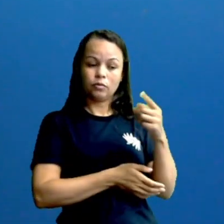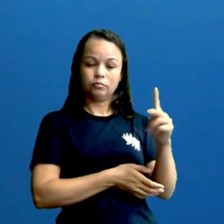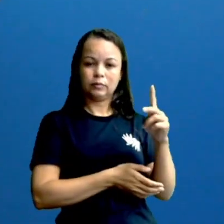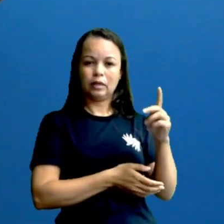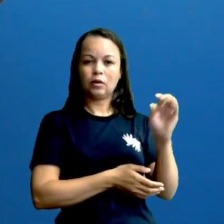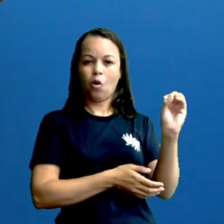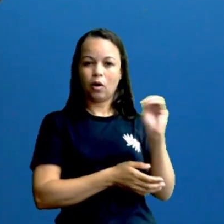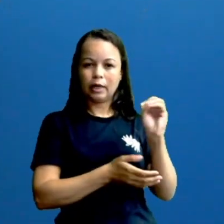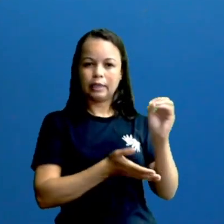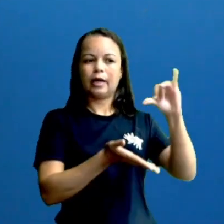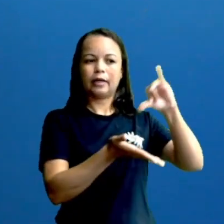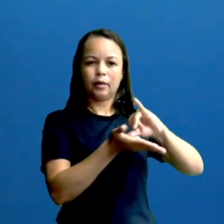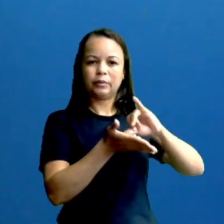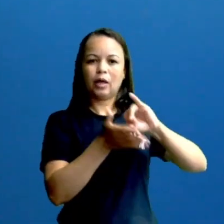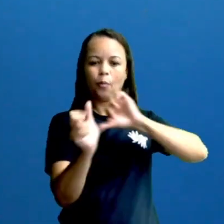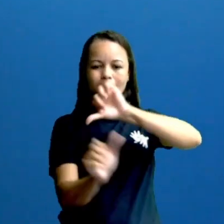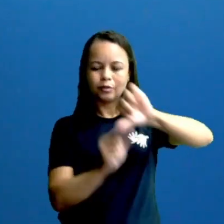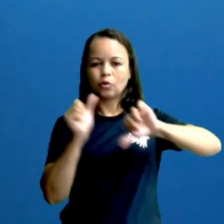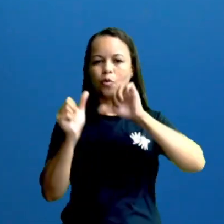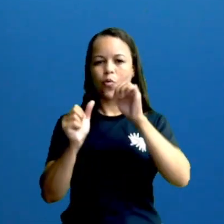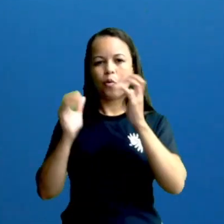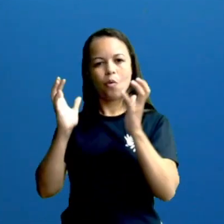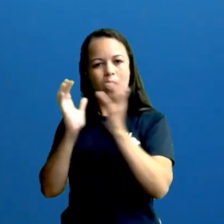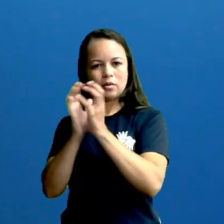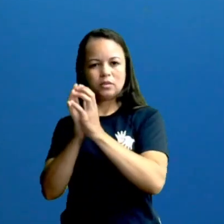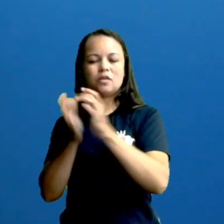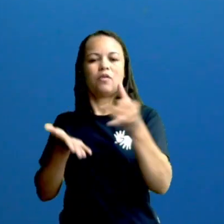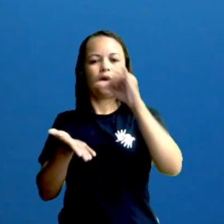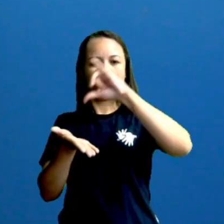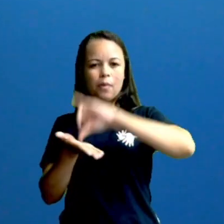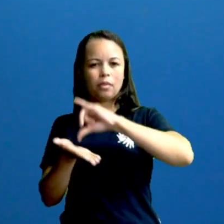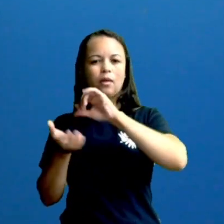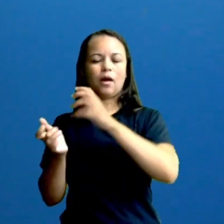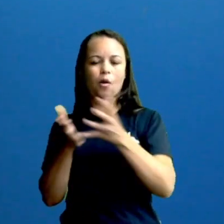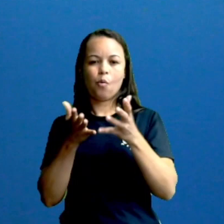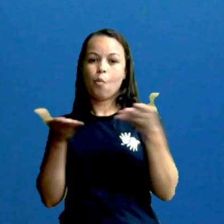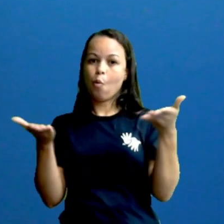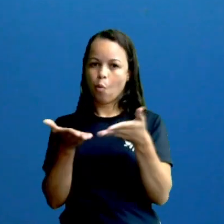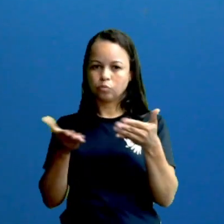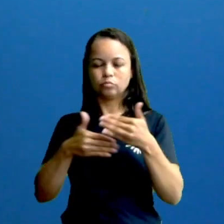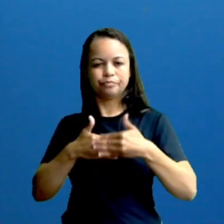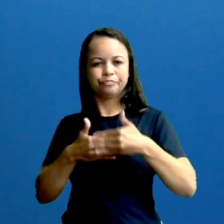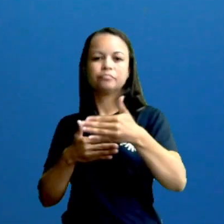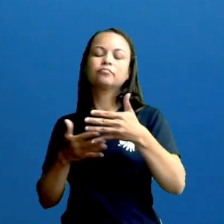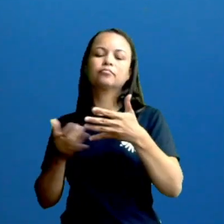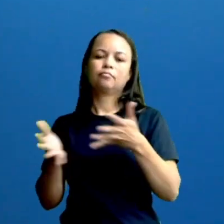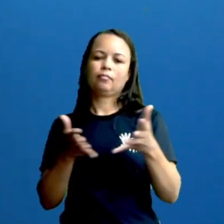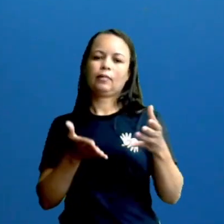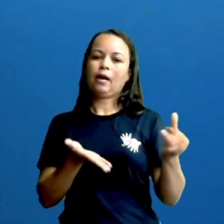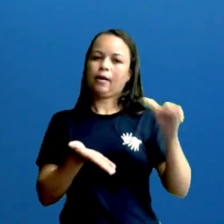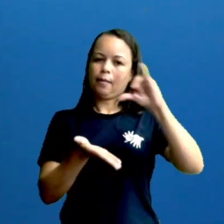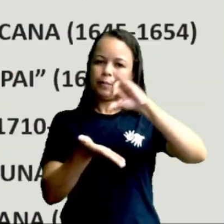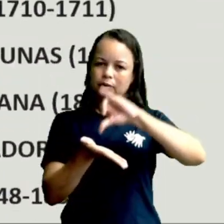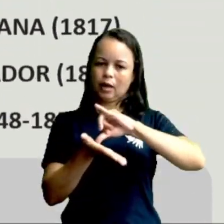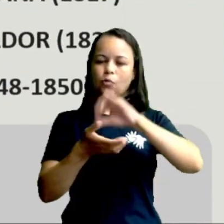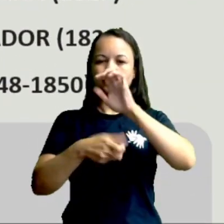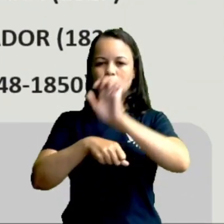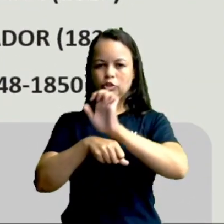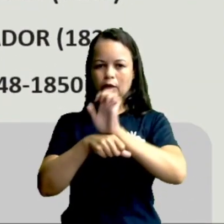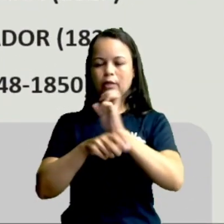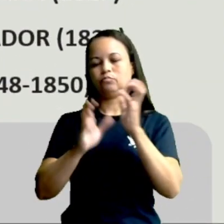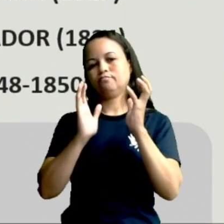e acabou Recife se tornando a capital até hoje. Então, hoje, a capital do nosso estado é Recife.